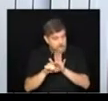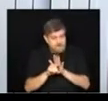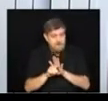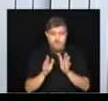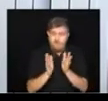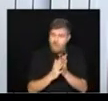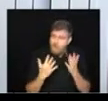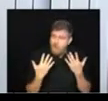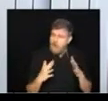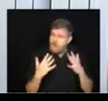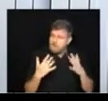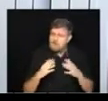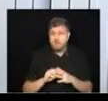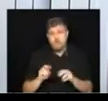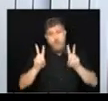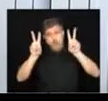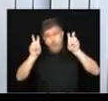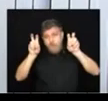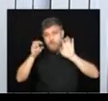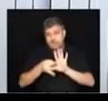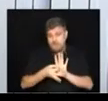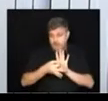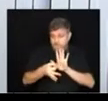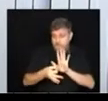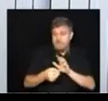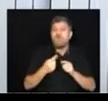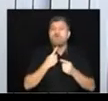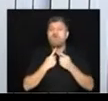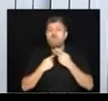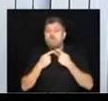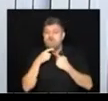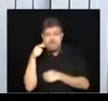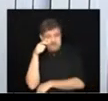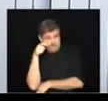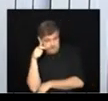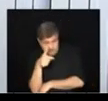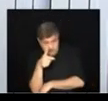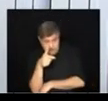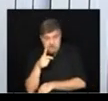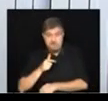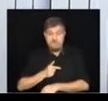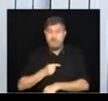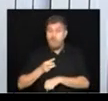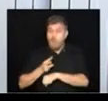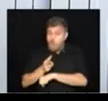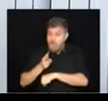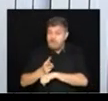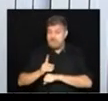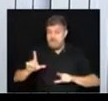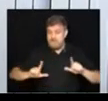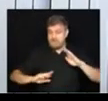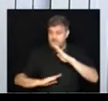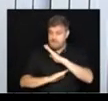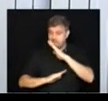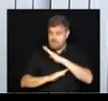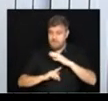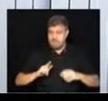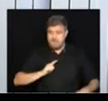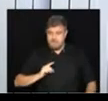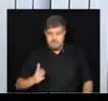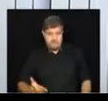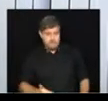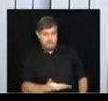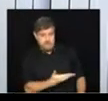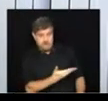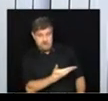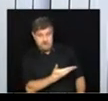elogio, uma sugestão de tema do que você quer assistir aqui no Câmara Total? O WhatsApp da TV Câmara Campinas, hein? Está aqui na sua